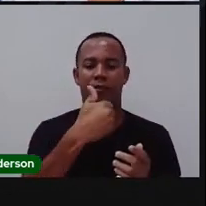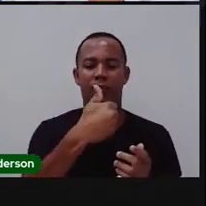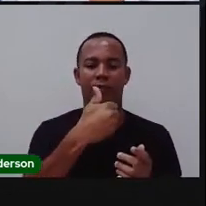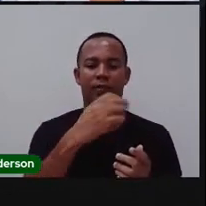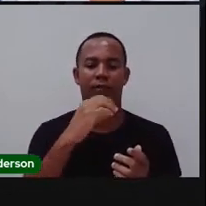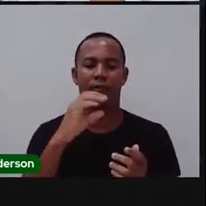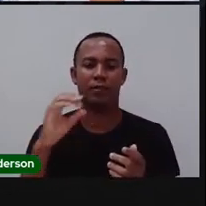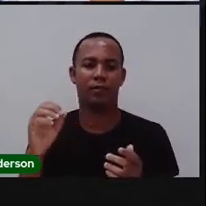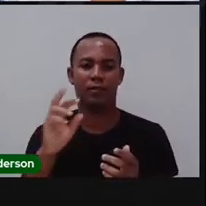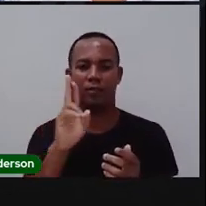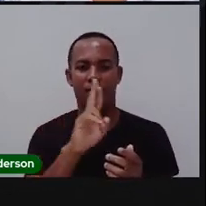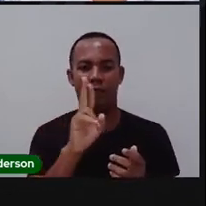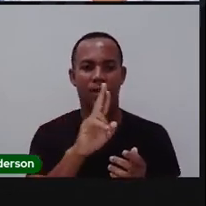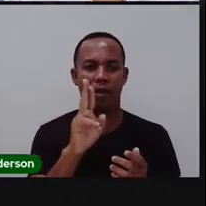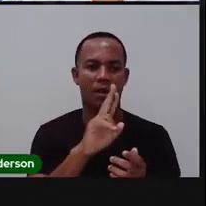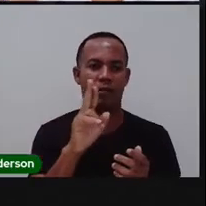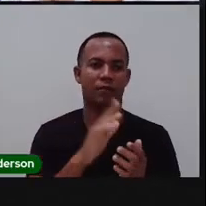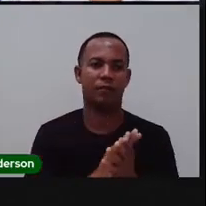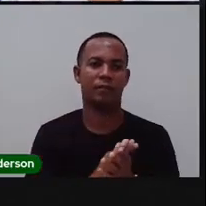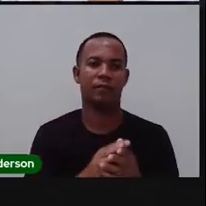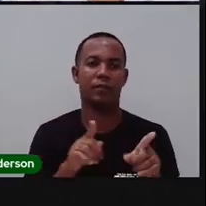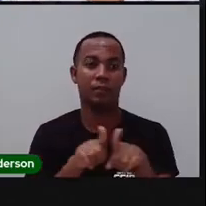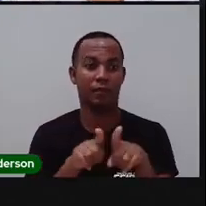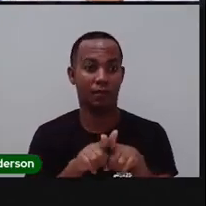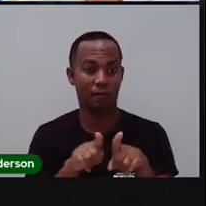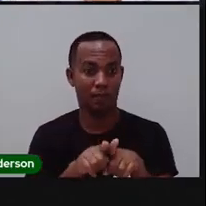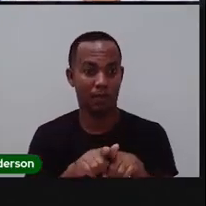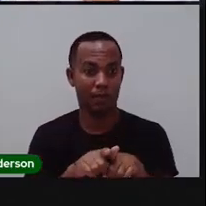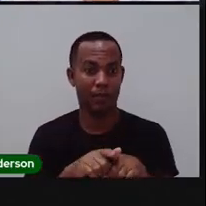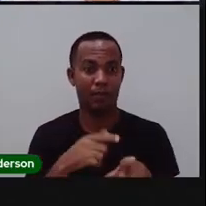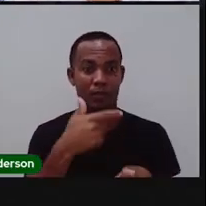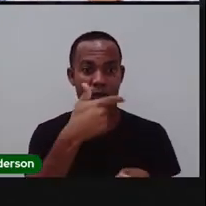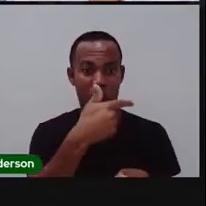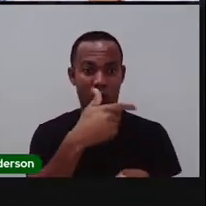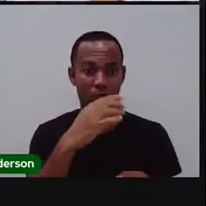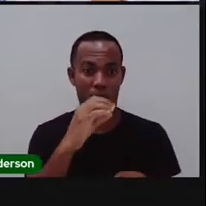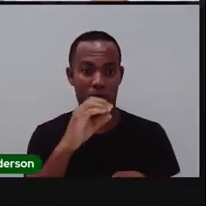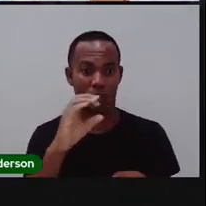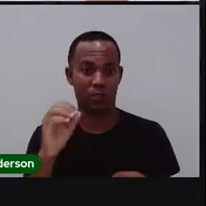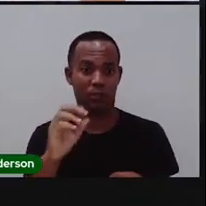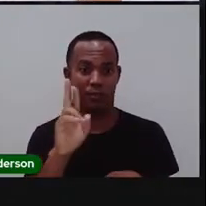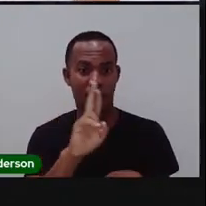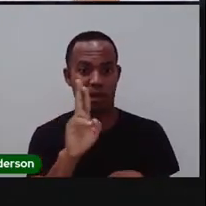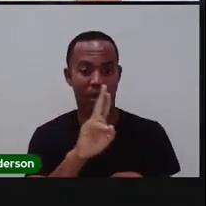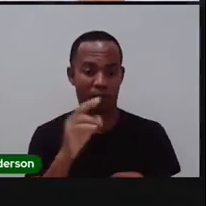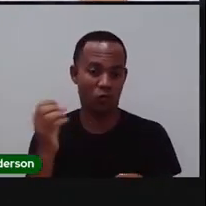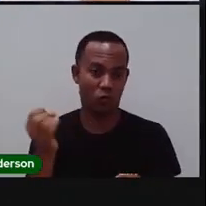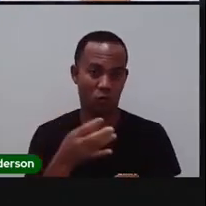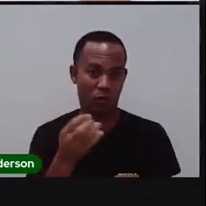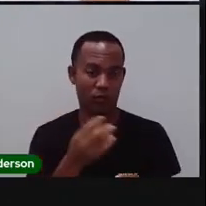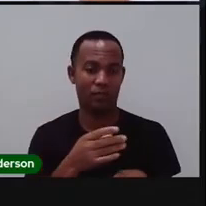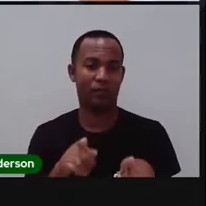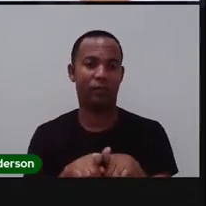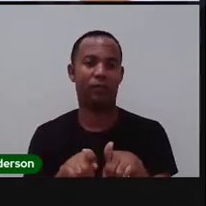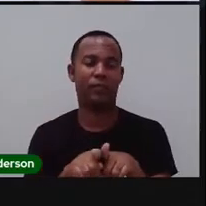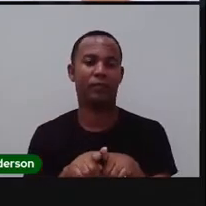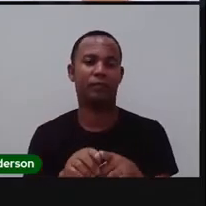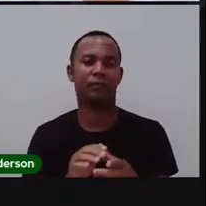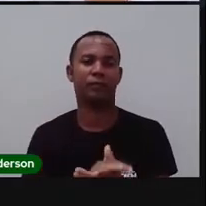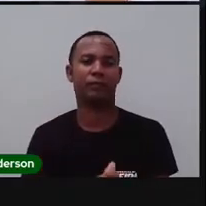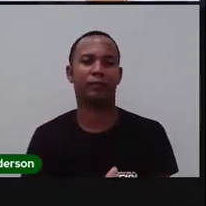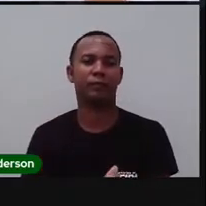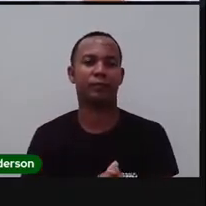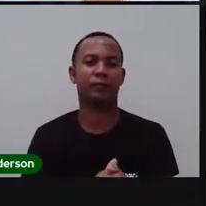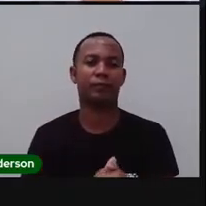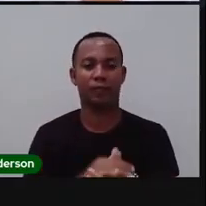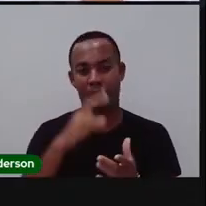reais, né? E a nota de 200 reais, uma nota nova aí agora pra gente, certo?